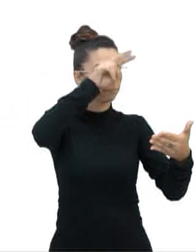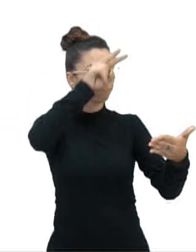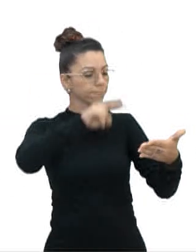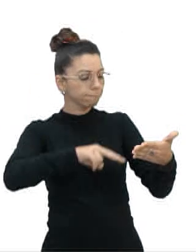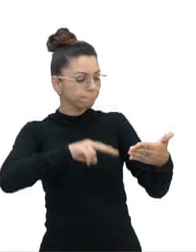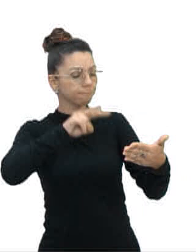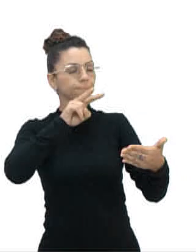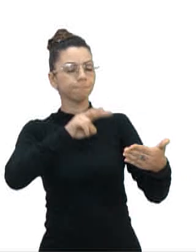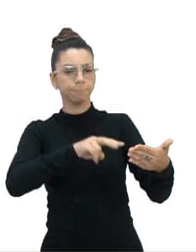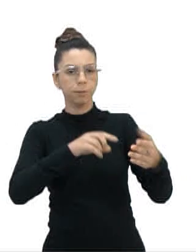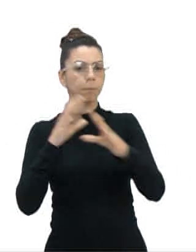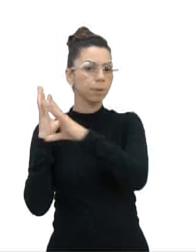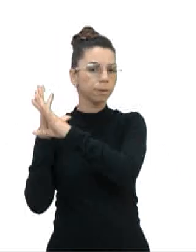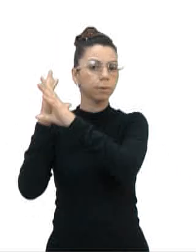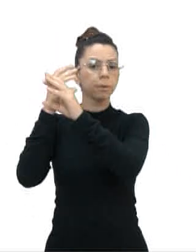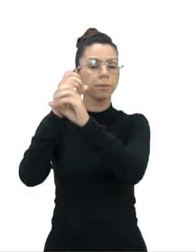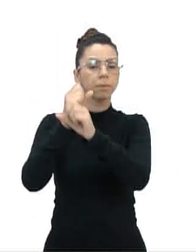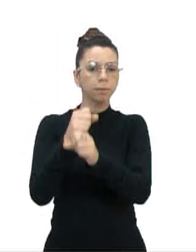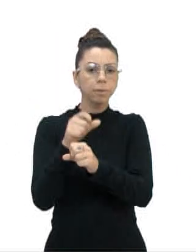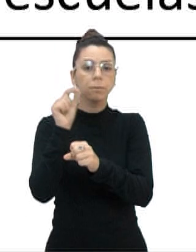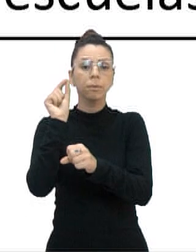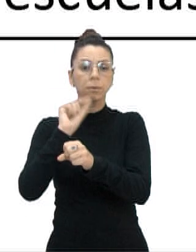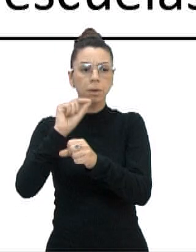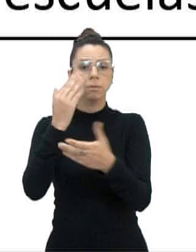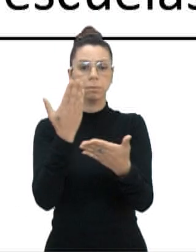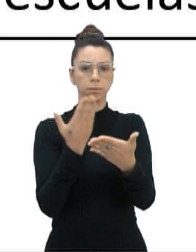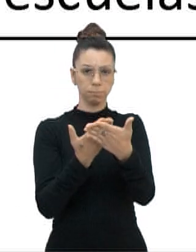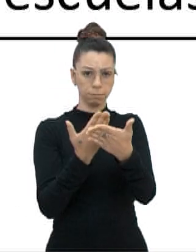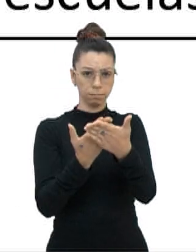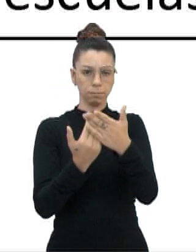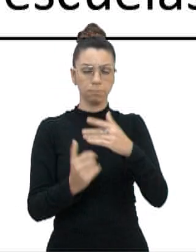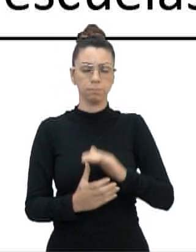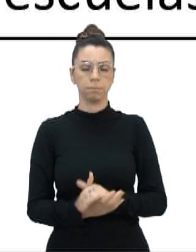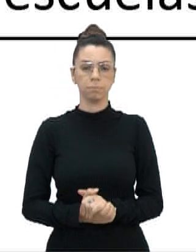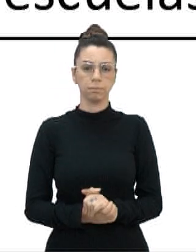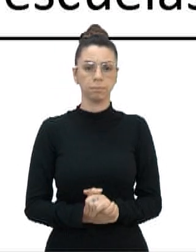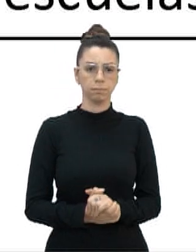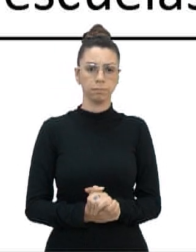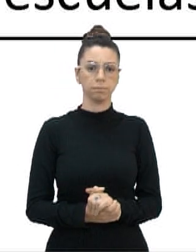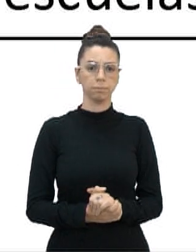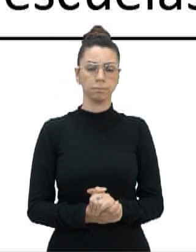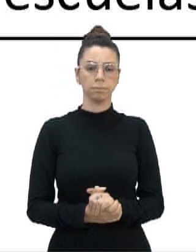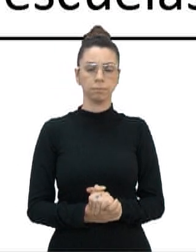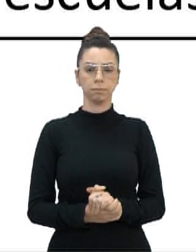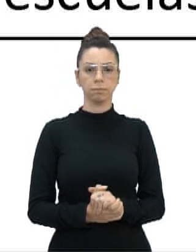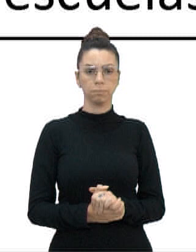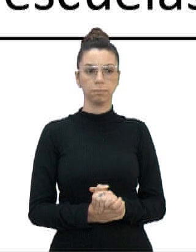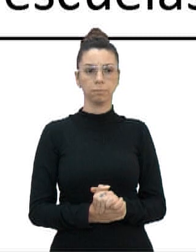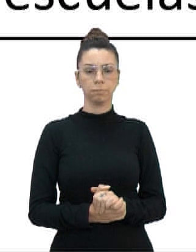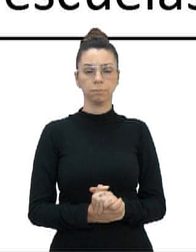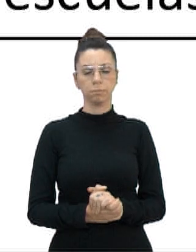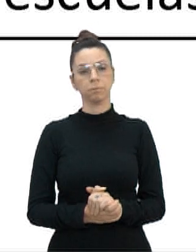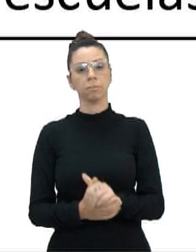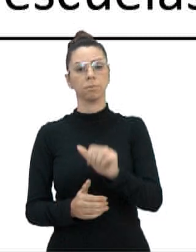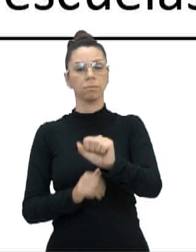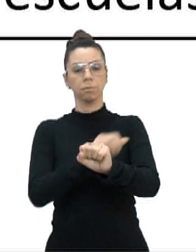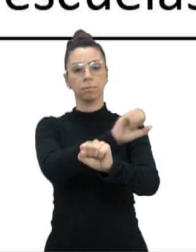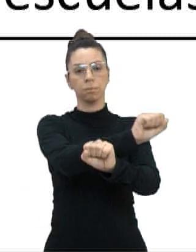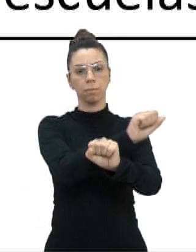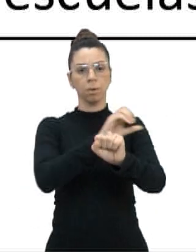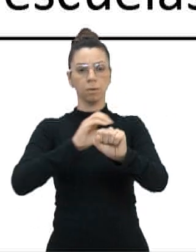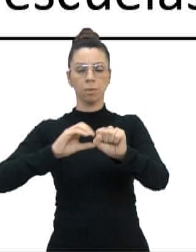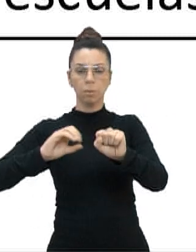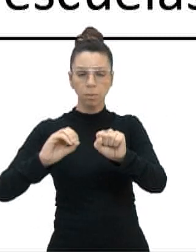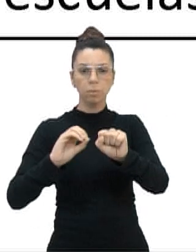aula, relembrar daquilo que nós estamos trabalhando. Artículos definidos. Lembra aquelas palavrinhas destacadas com